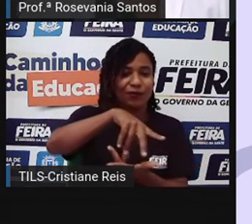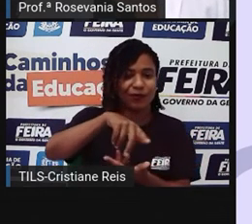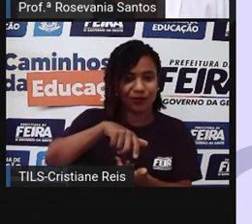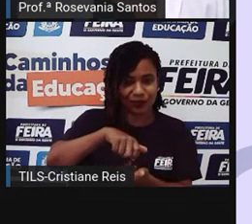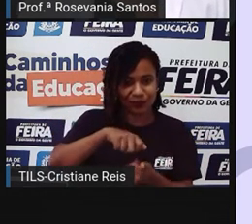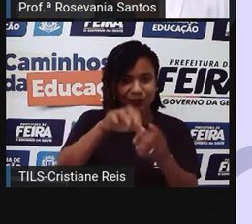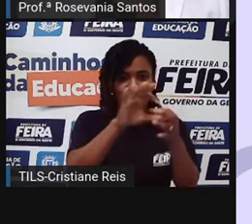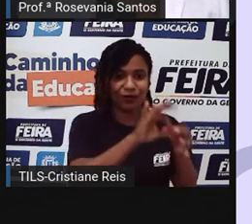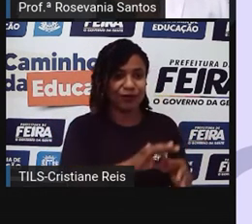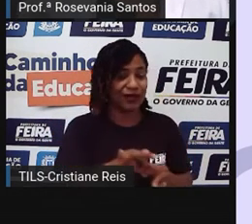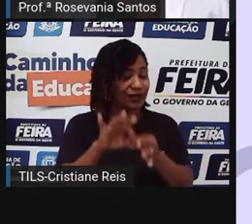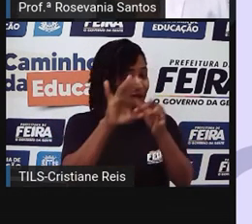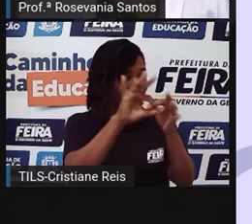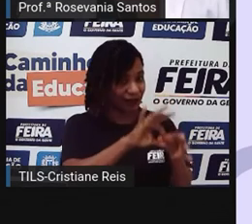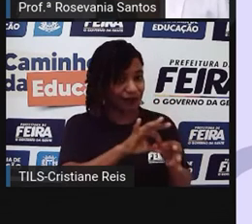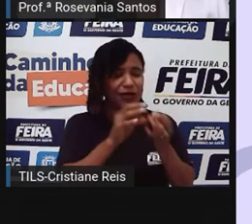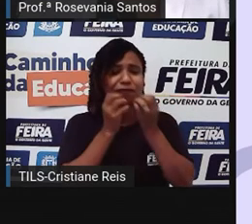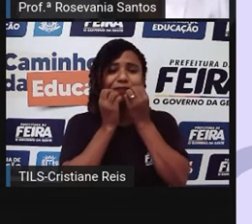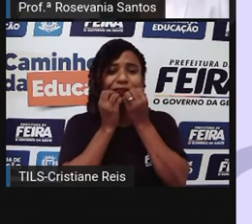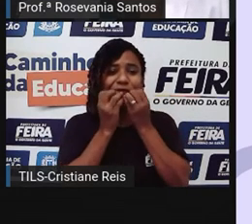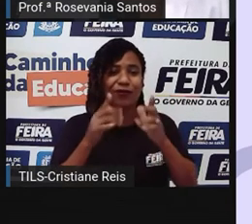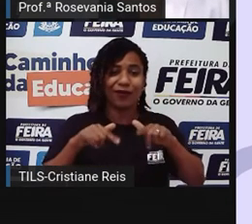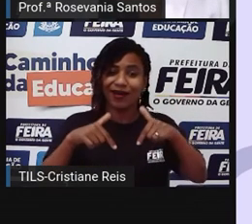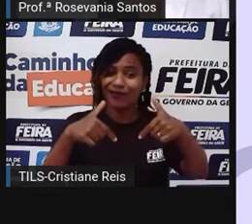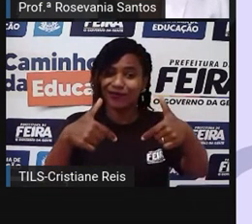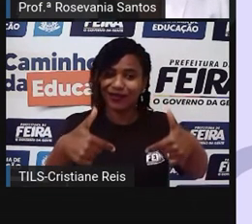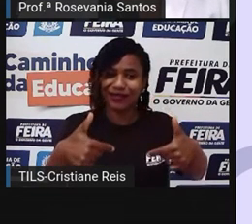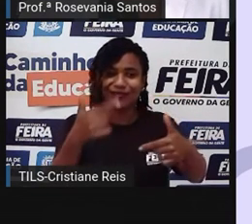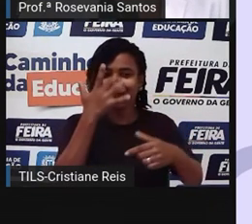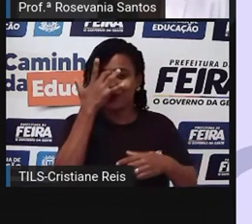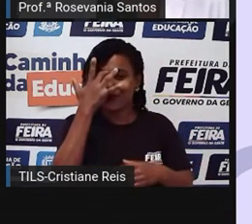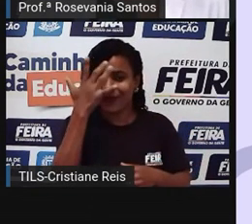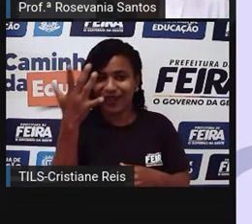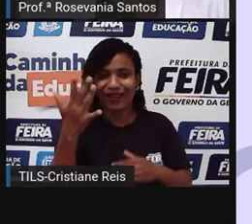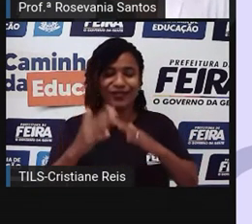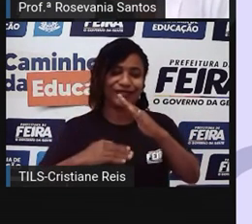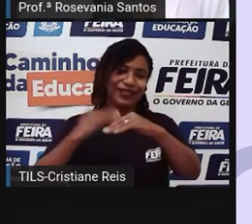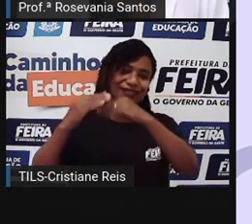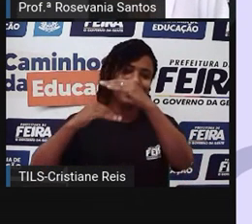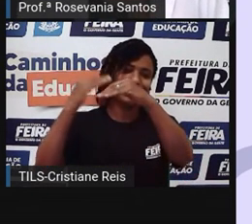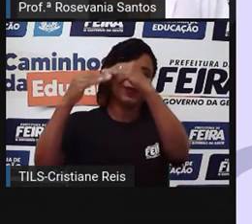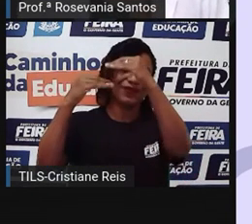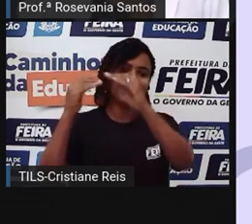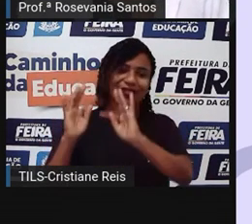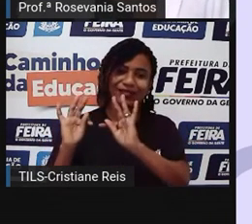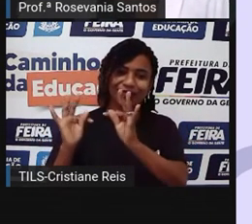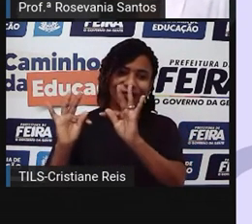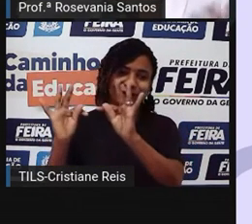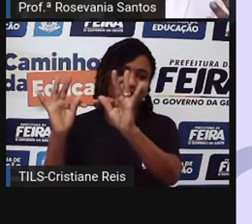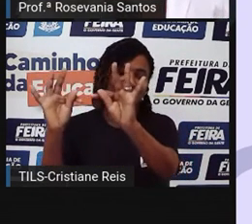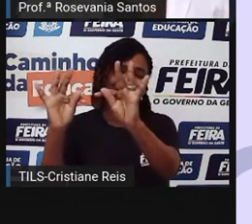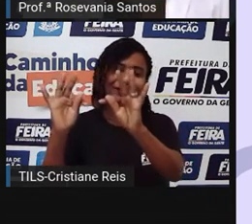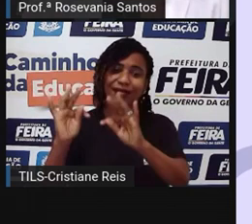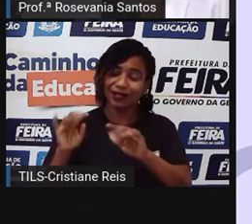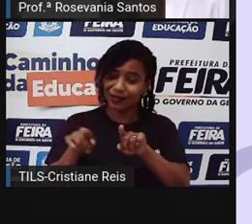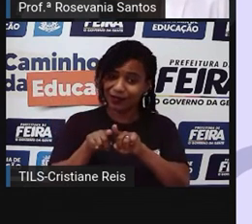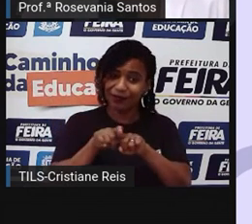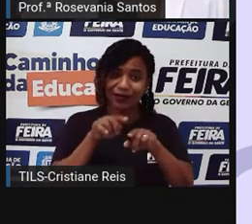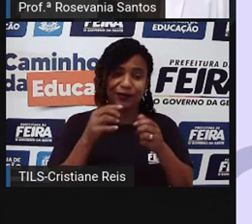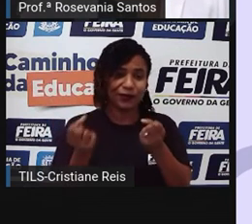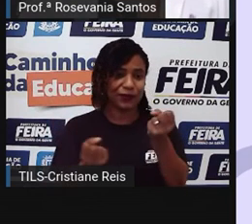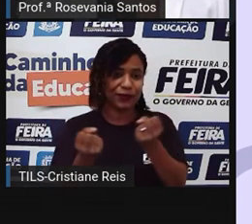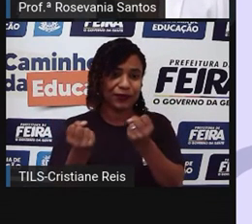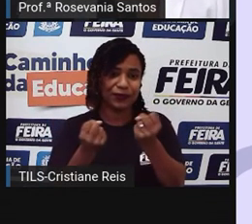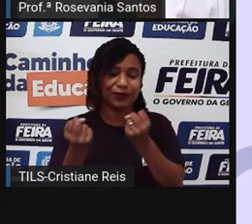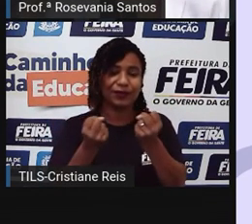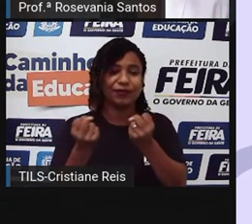traz uma série de facilidades, né, principalmente relacionados com o desenvolvimento da tecnologia, dos transportes, mas em